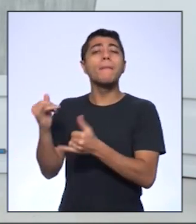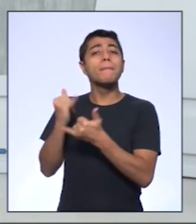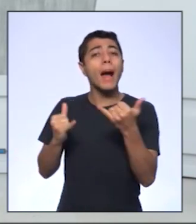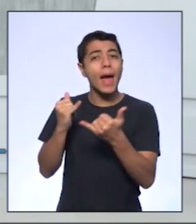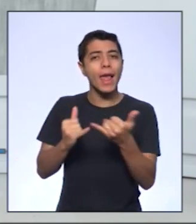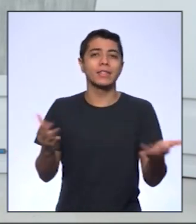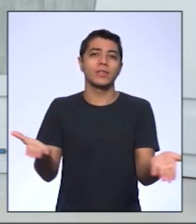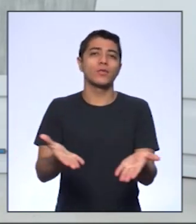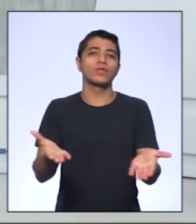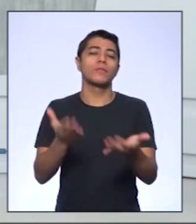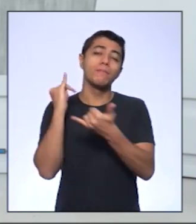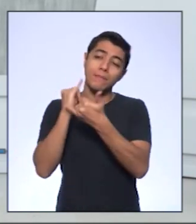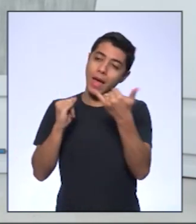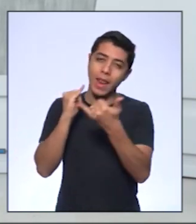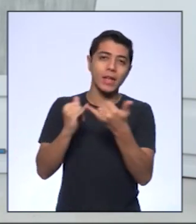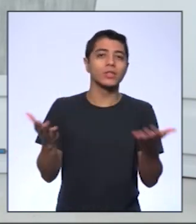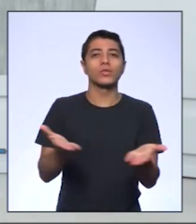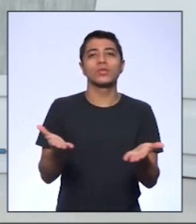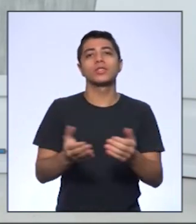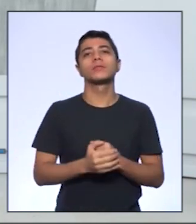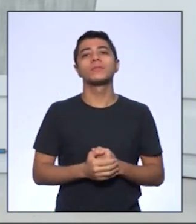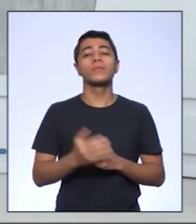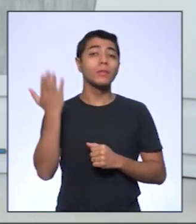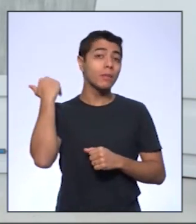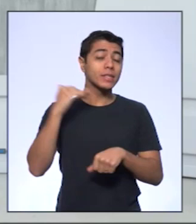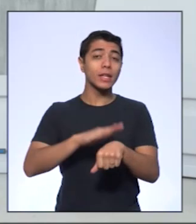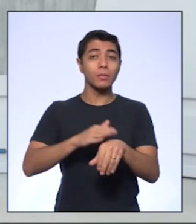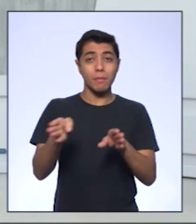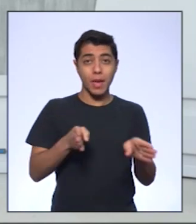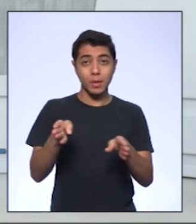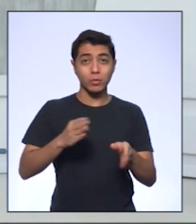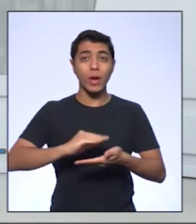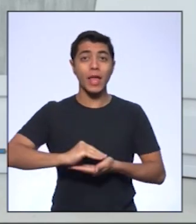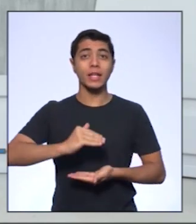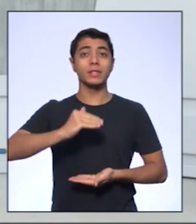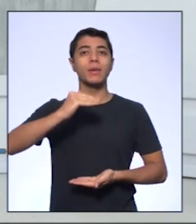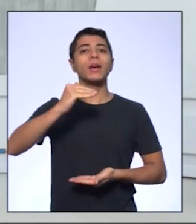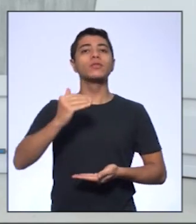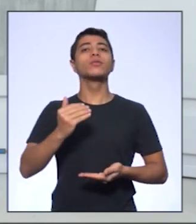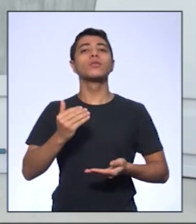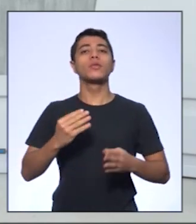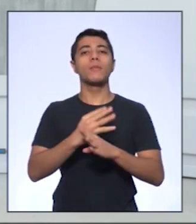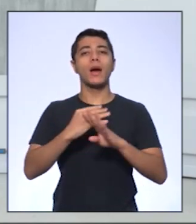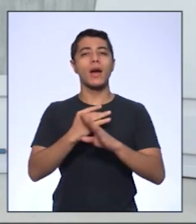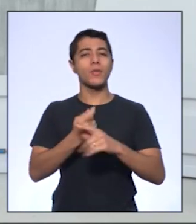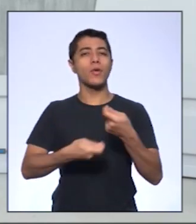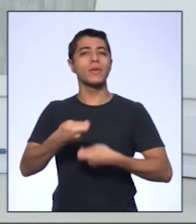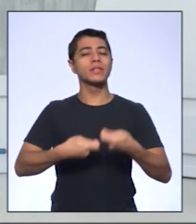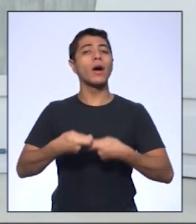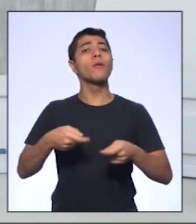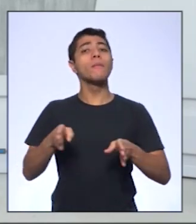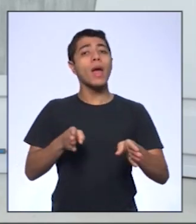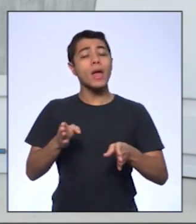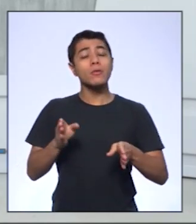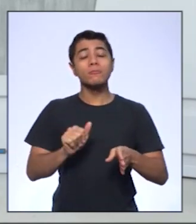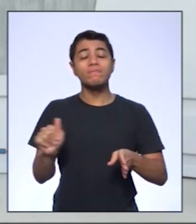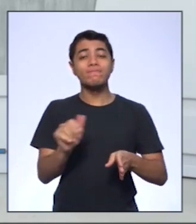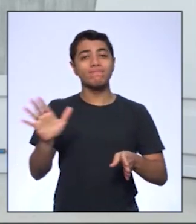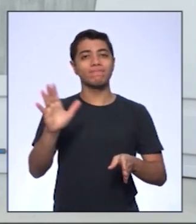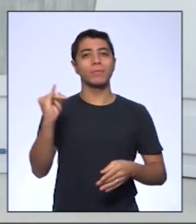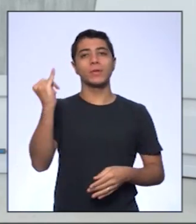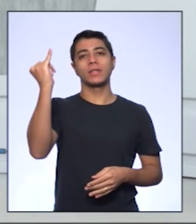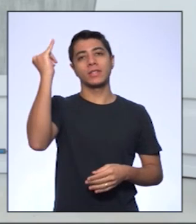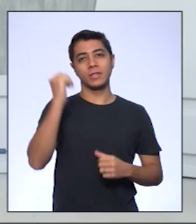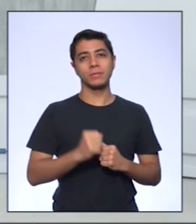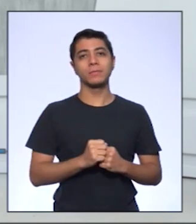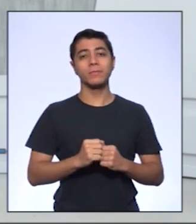renascimento urbano comercial é um período assustadoramente importante. Beleza? Beleza? Tudo bem? que eu vou fazer agora? Eu vou